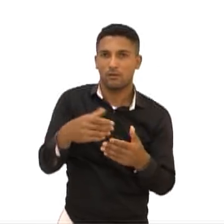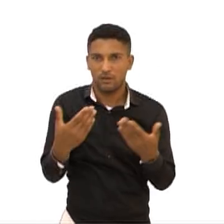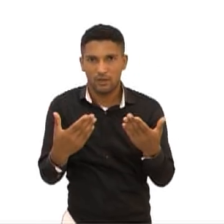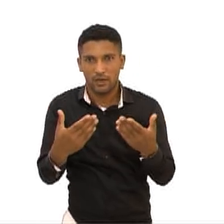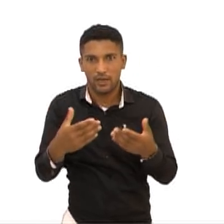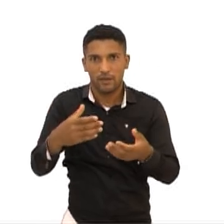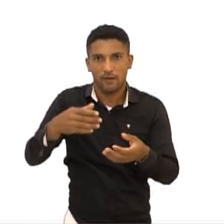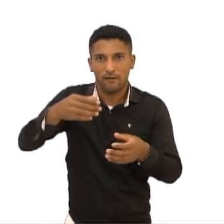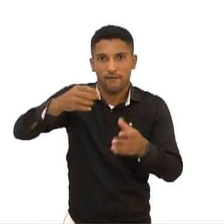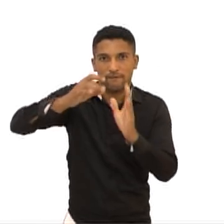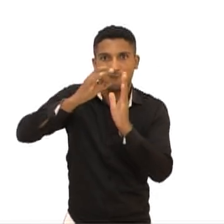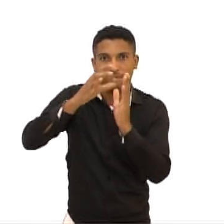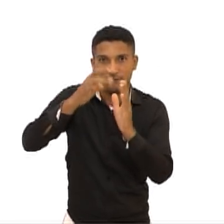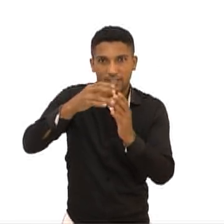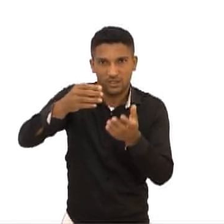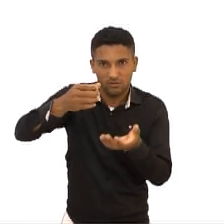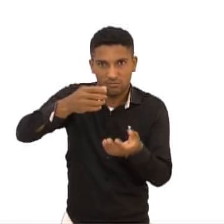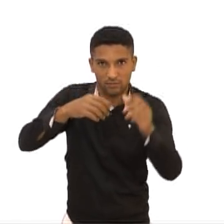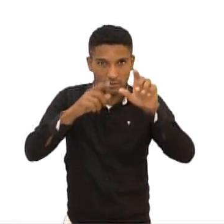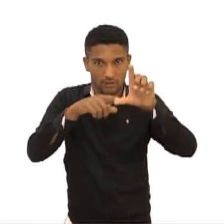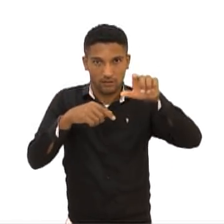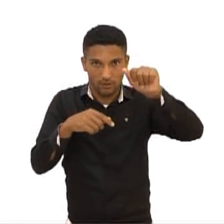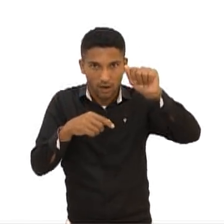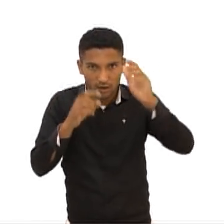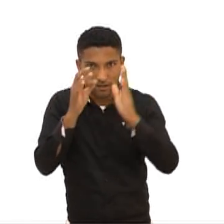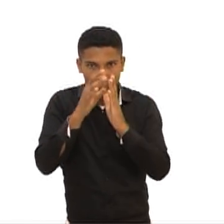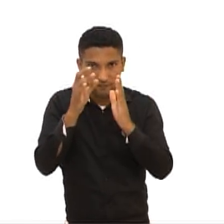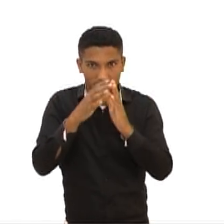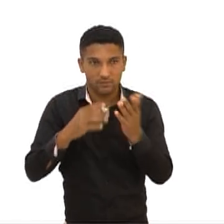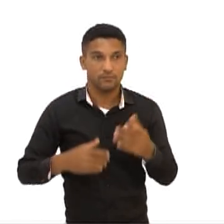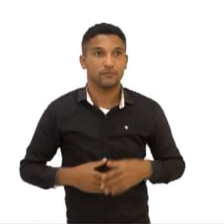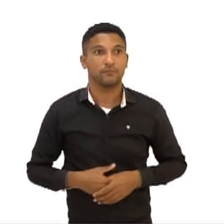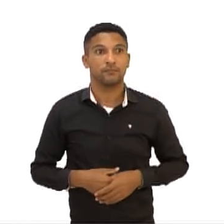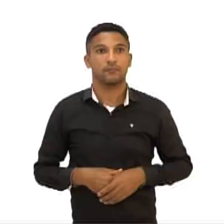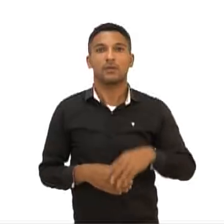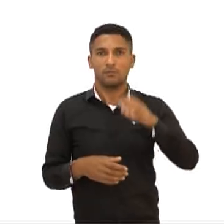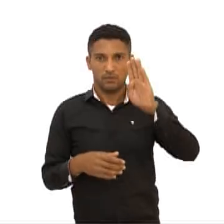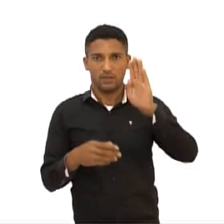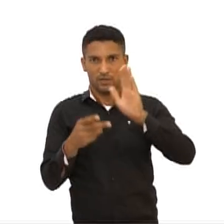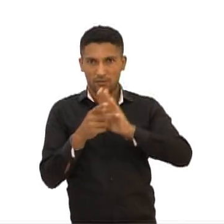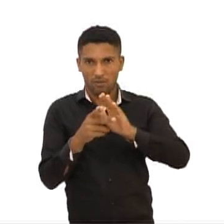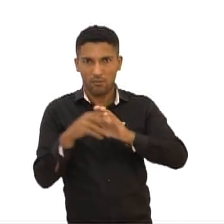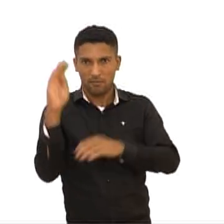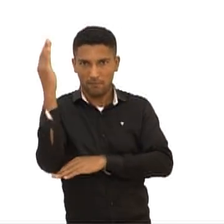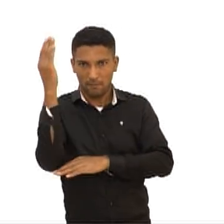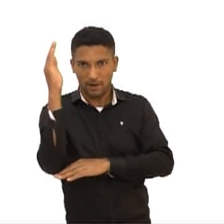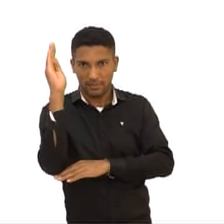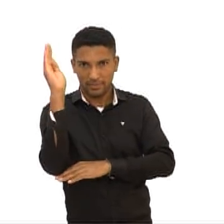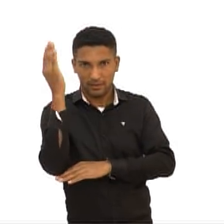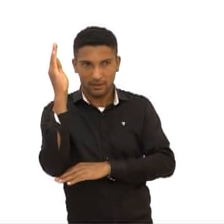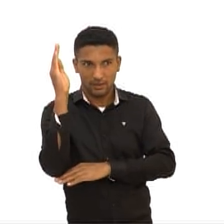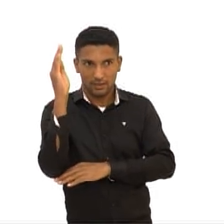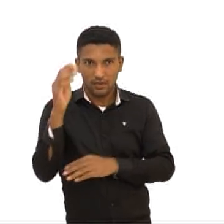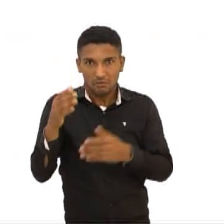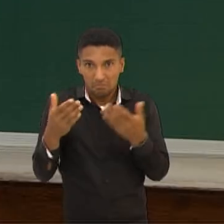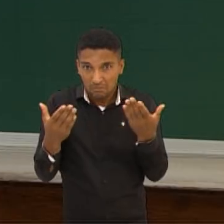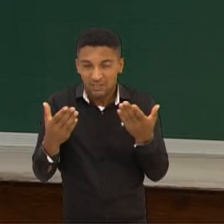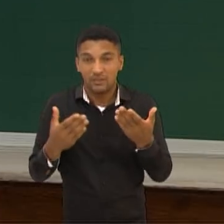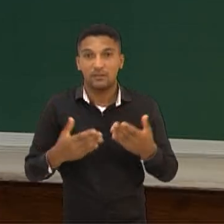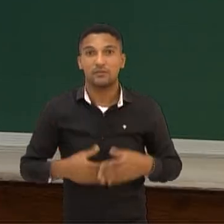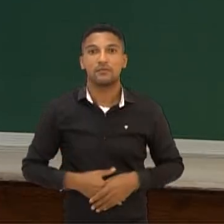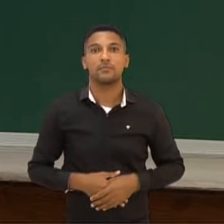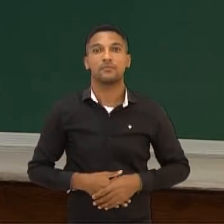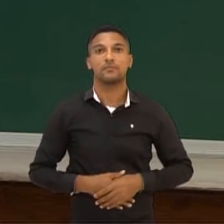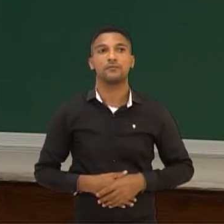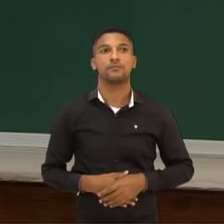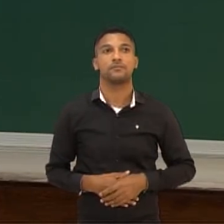Será? Letra B, gravuras realizadas em madeira. Pode ser? Será? Não sei. E